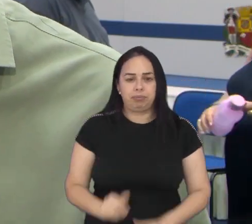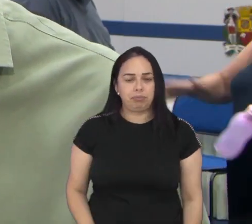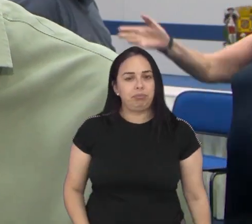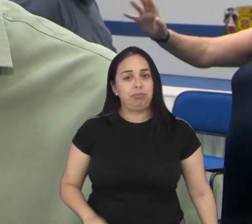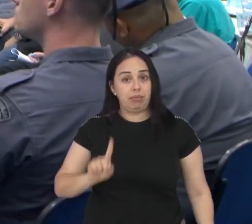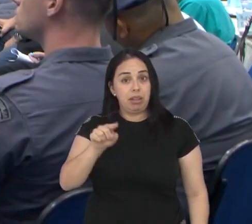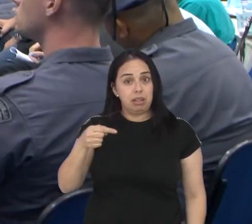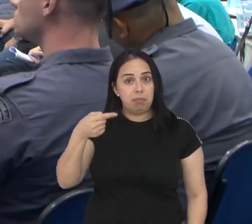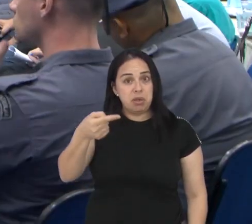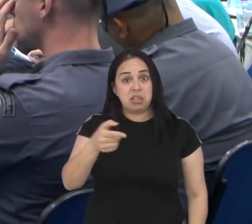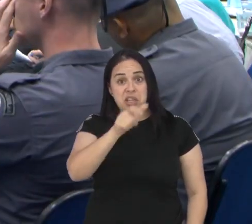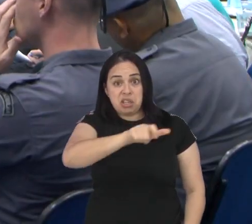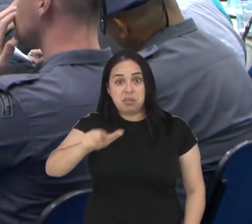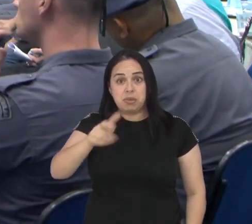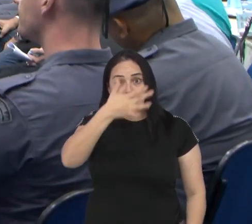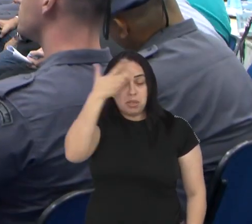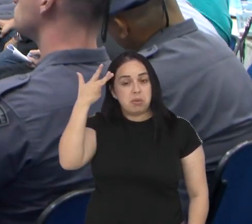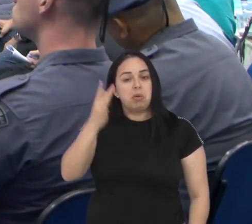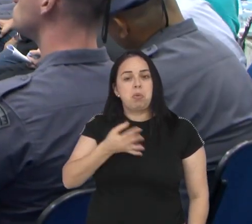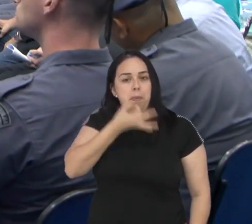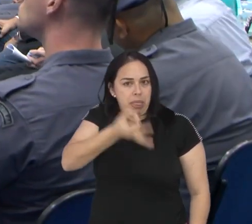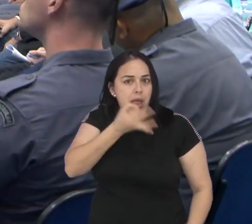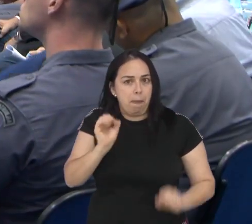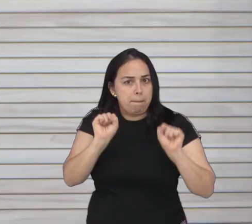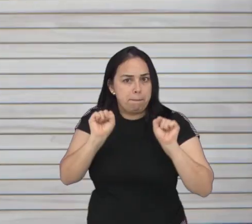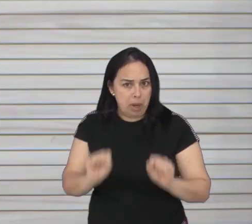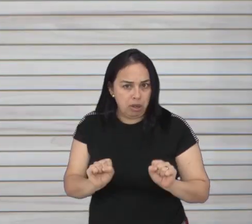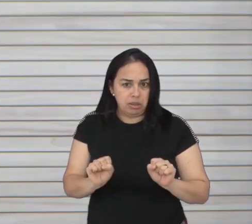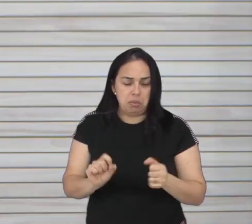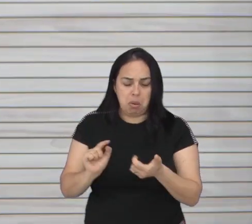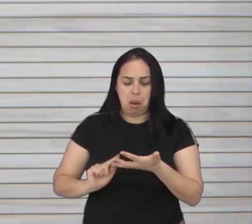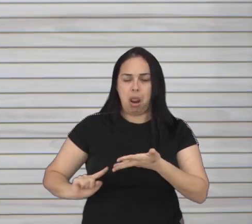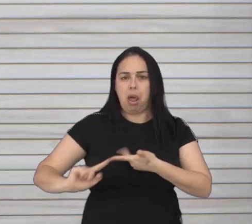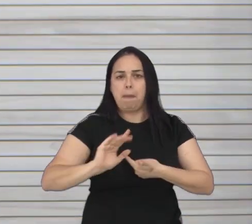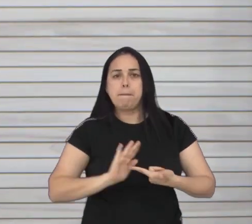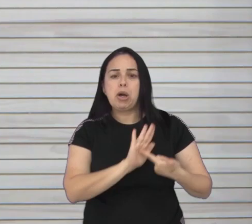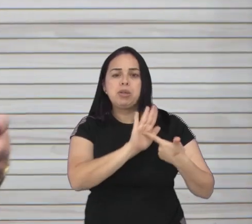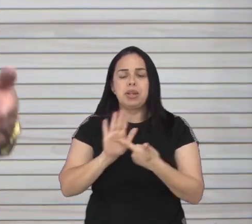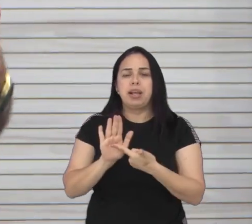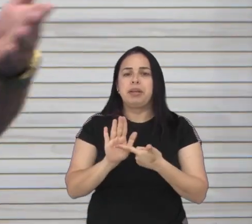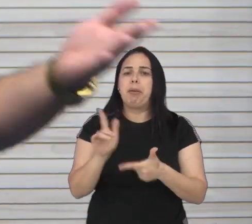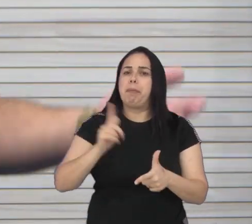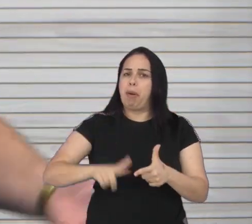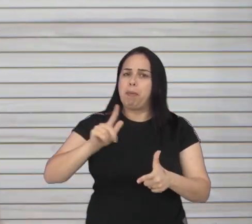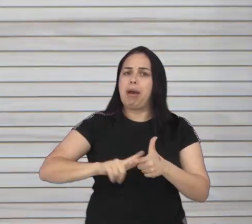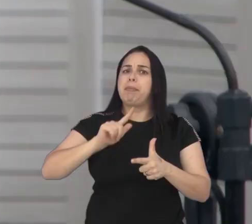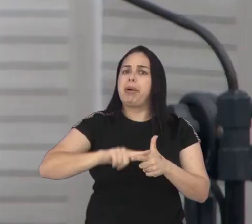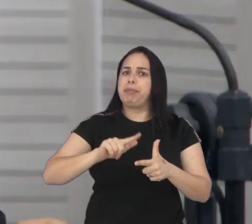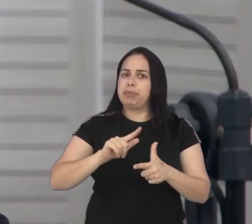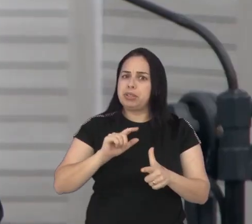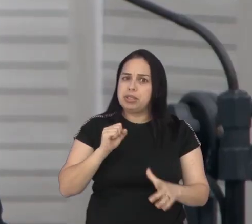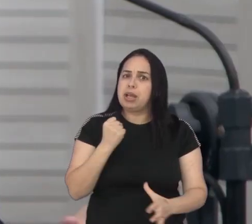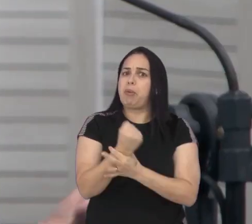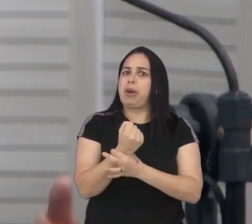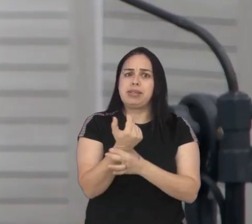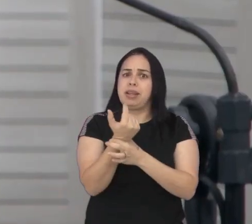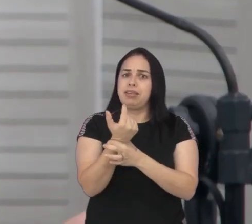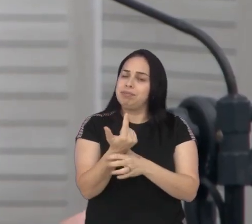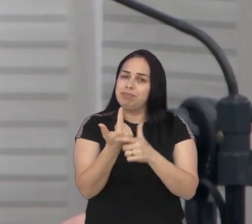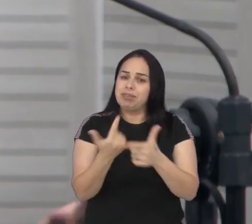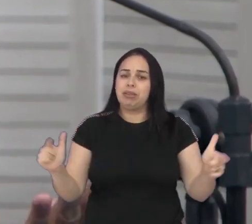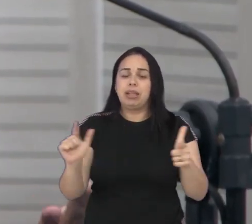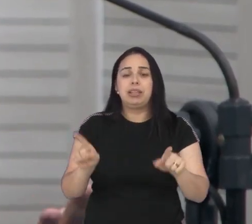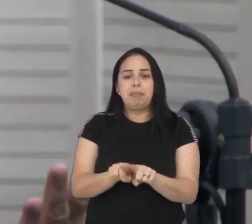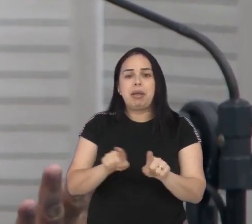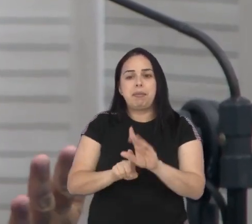gente participar. O microfone foi aberto para a população. Os munícipes puderam apontar os problemas de segurança que enfrentam no